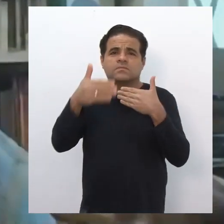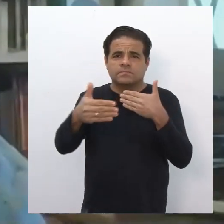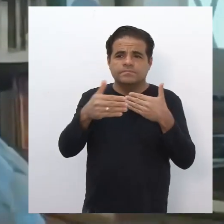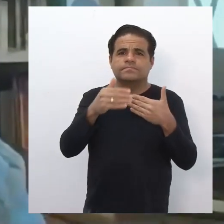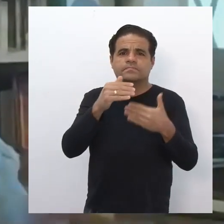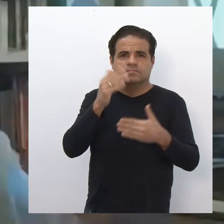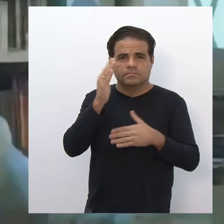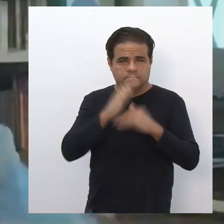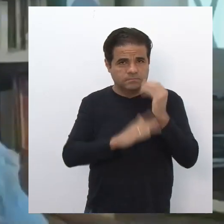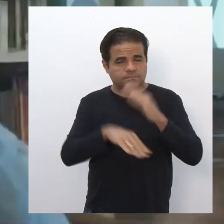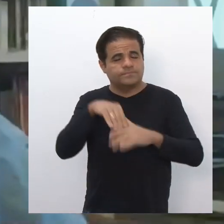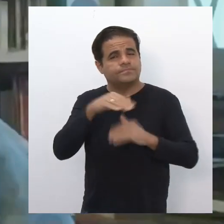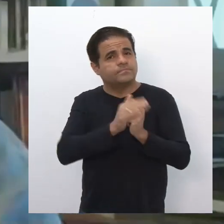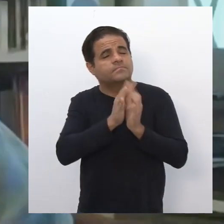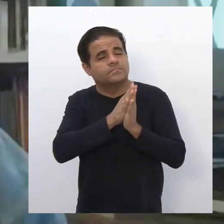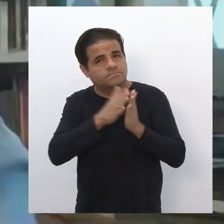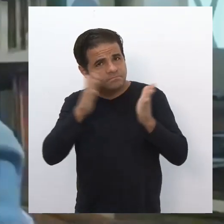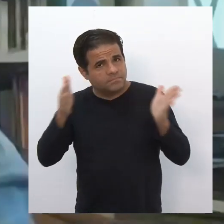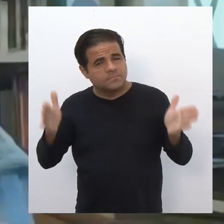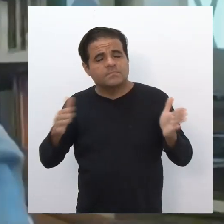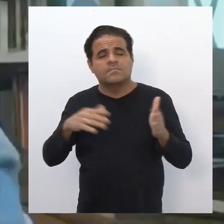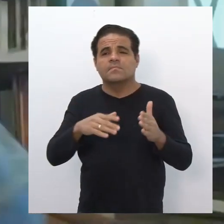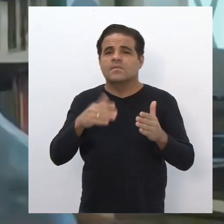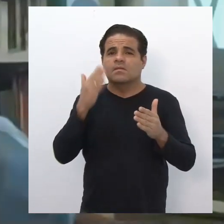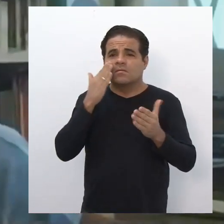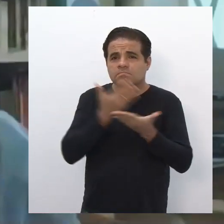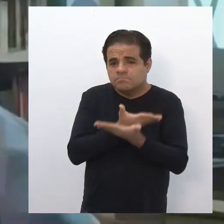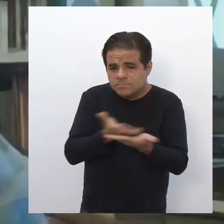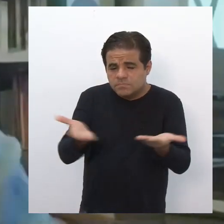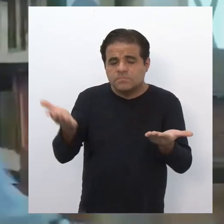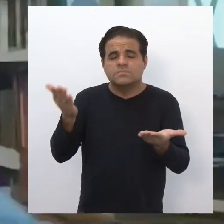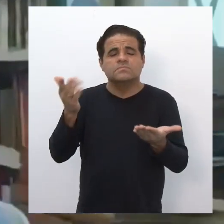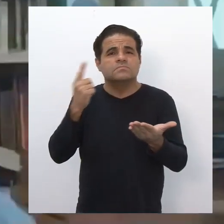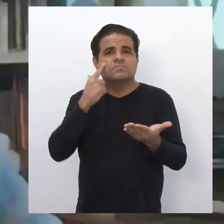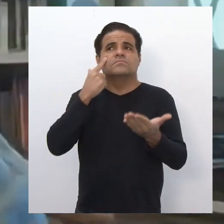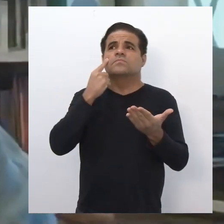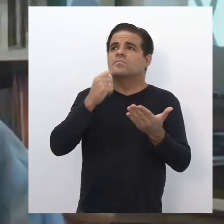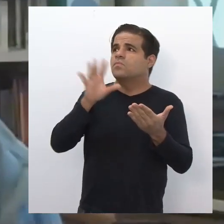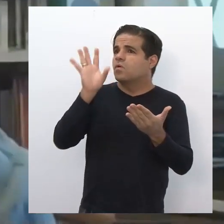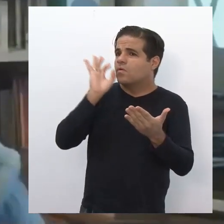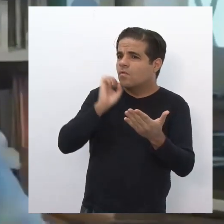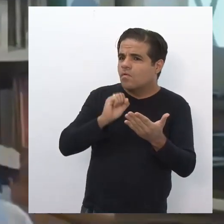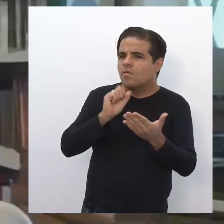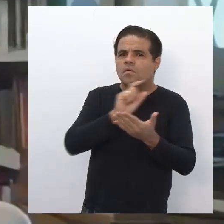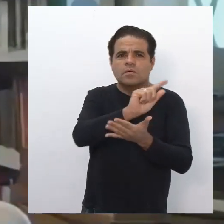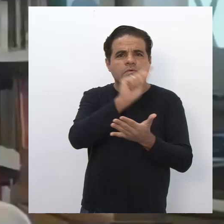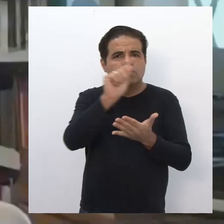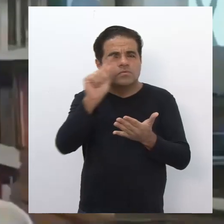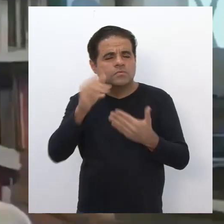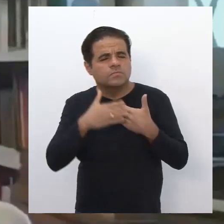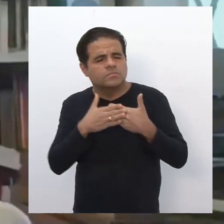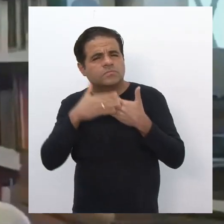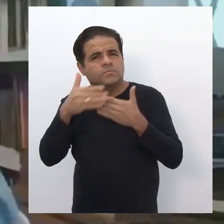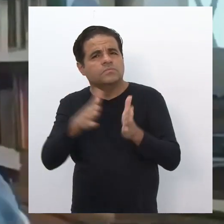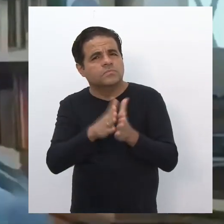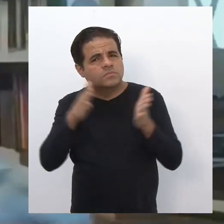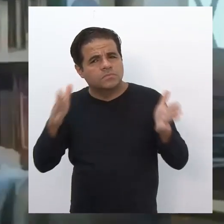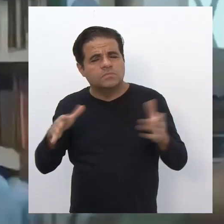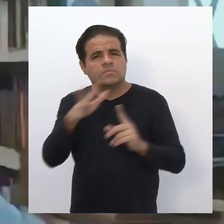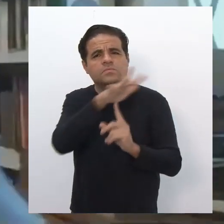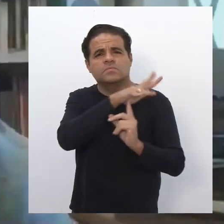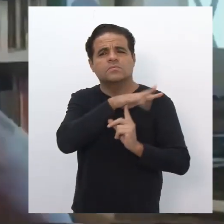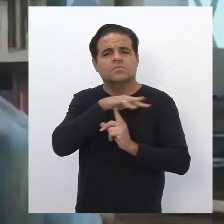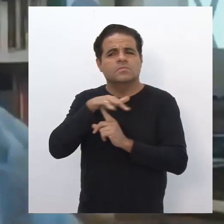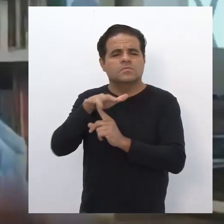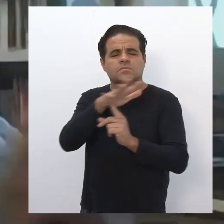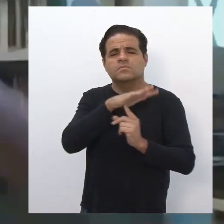muito prático. Você tá andando de carro, você põe um audiolivro e escuta um audiolivro, você está no jardim e põe